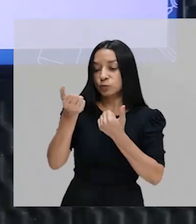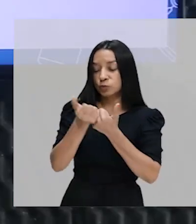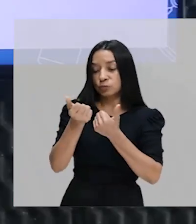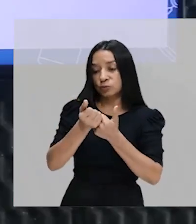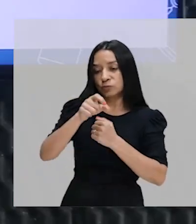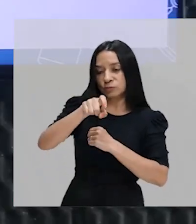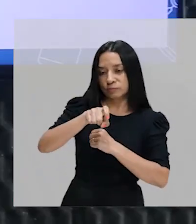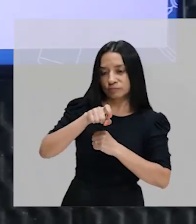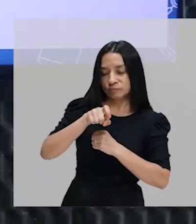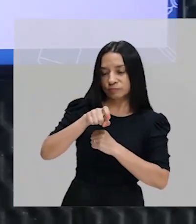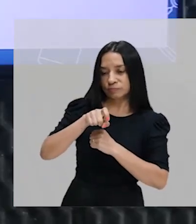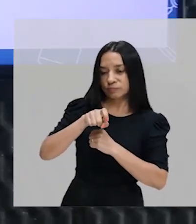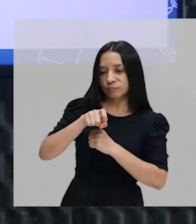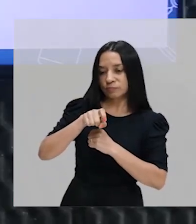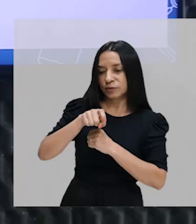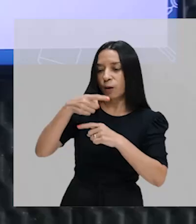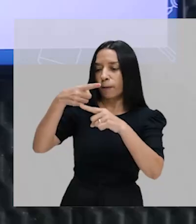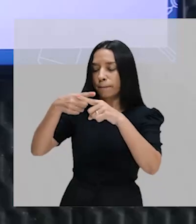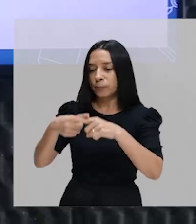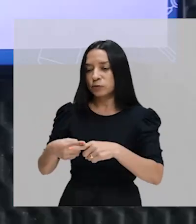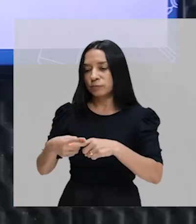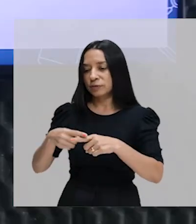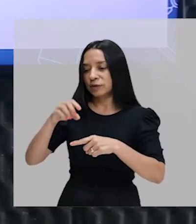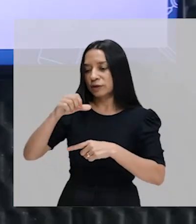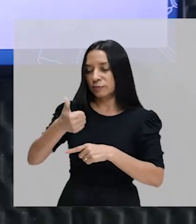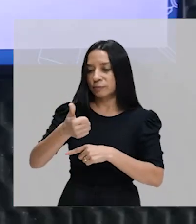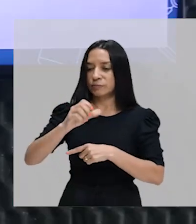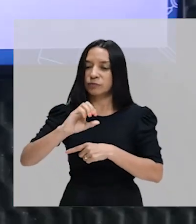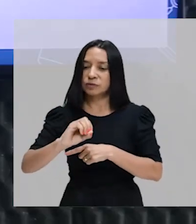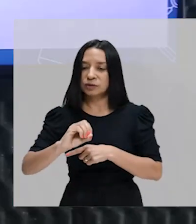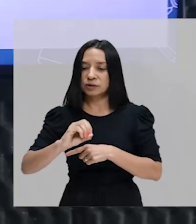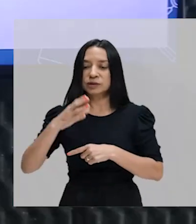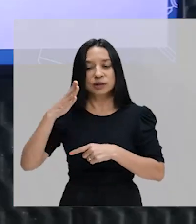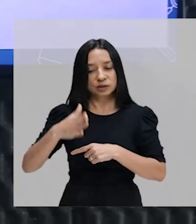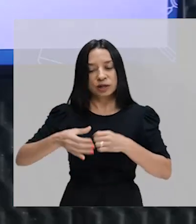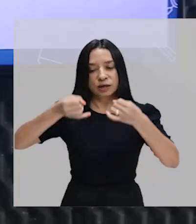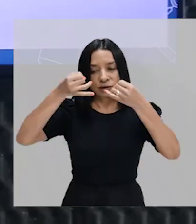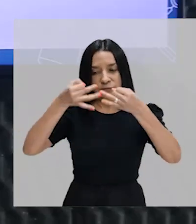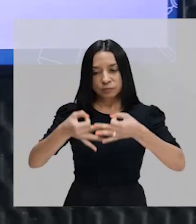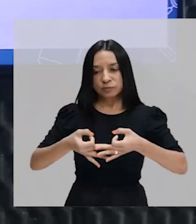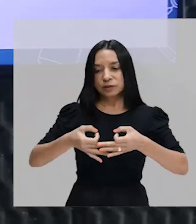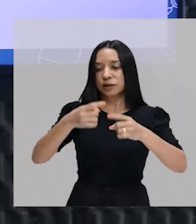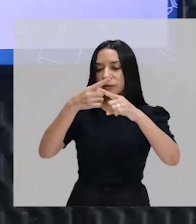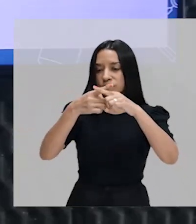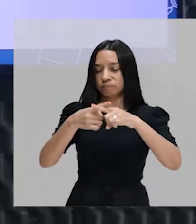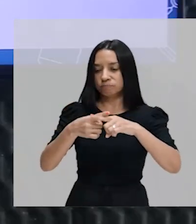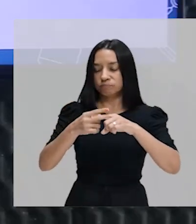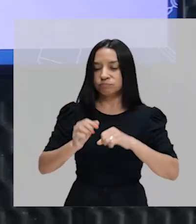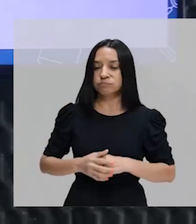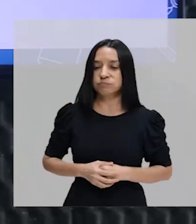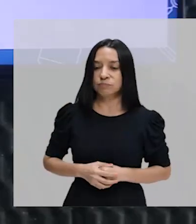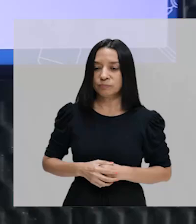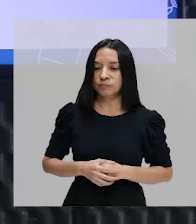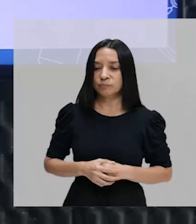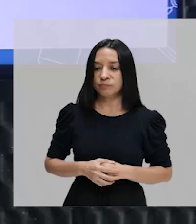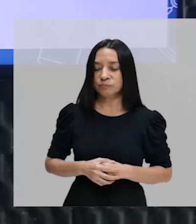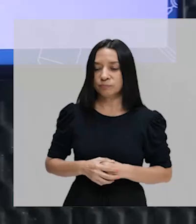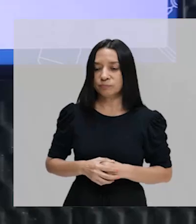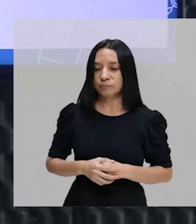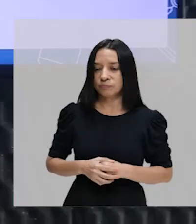depois eu multipliquei ele por 10. Já já eu vou te explicar, tá, essa multiplicação. Chamei x